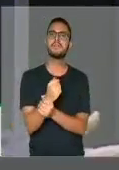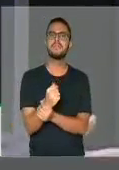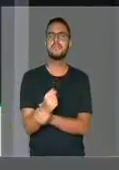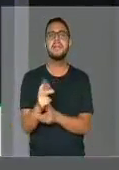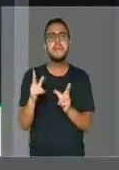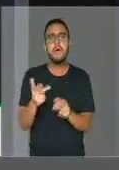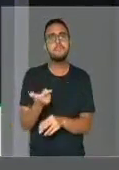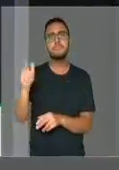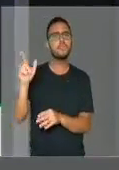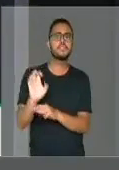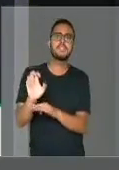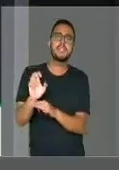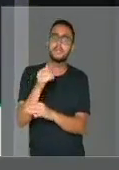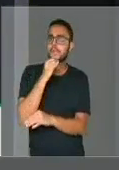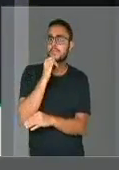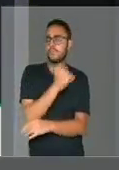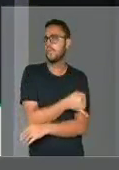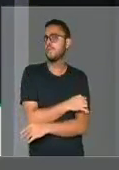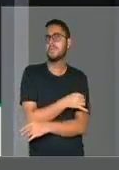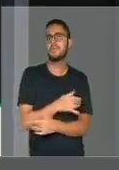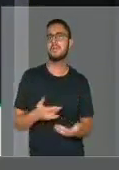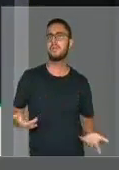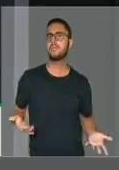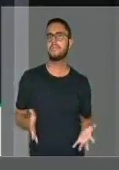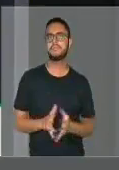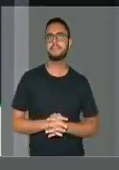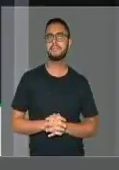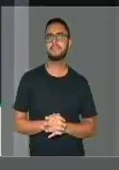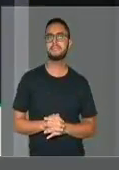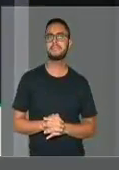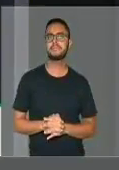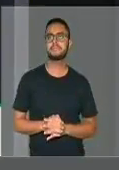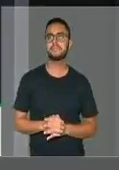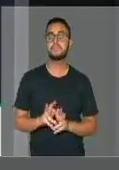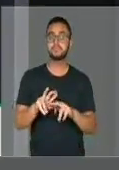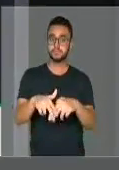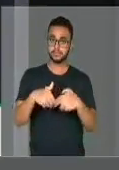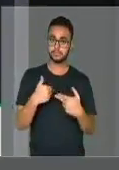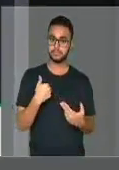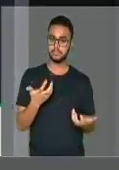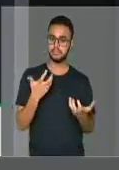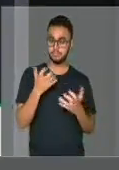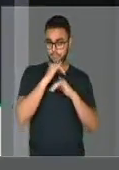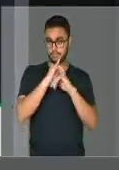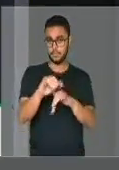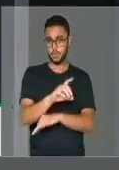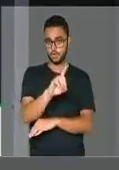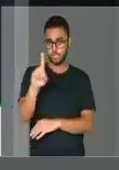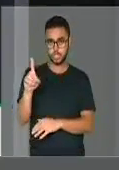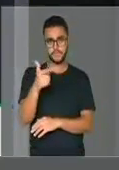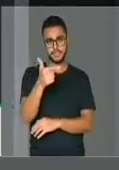outros estados, como o Rio de Janeiro. Eu quero aqui, e aí esse encontro acontece dia